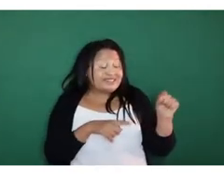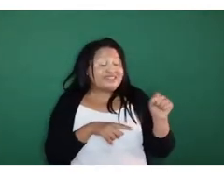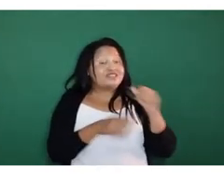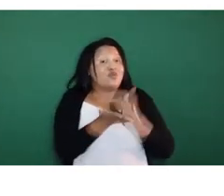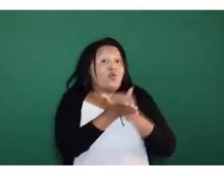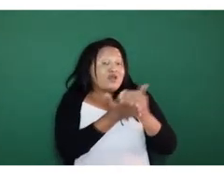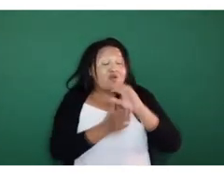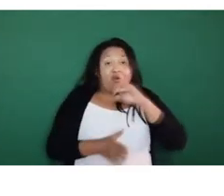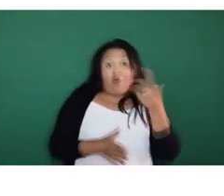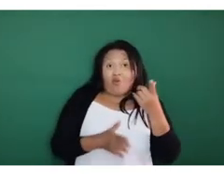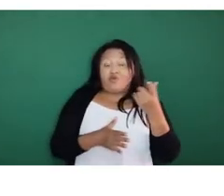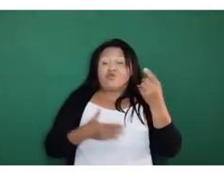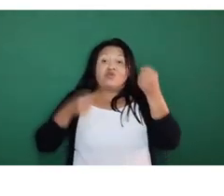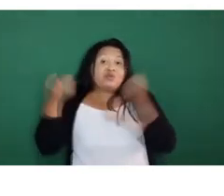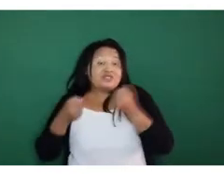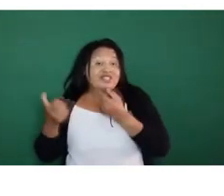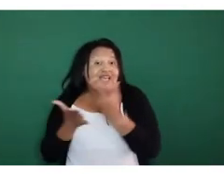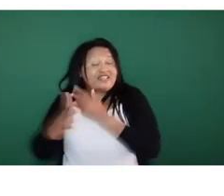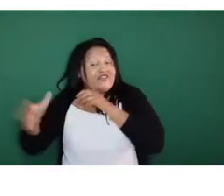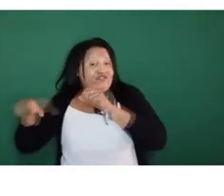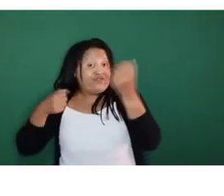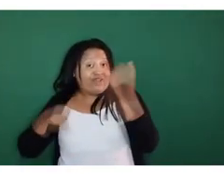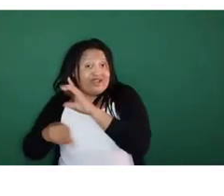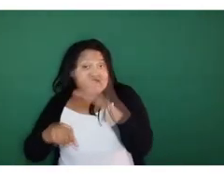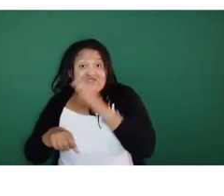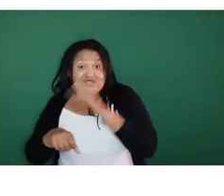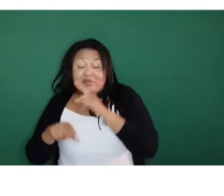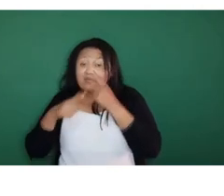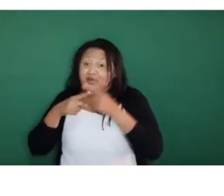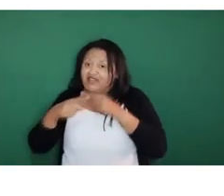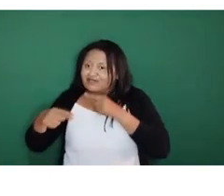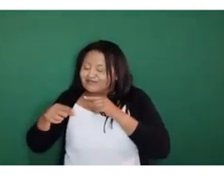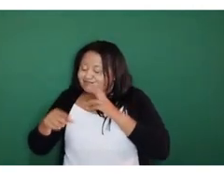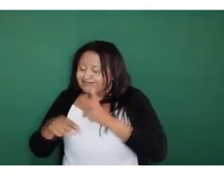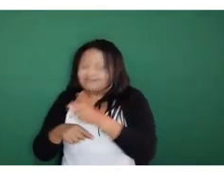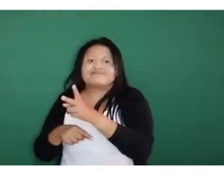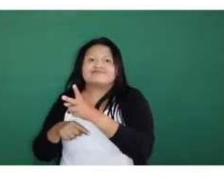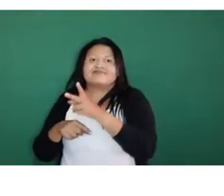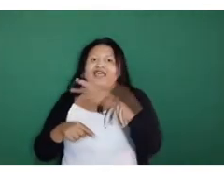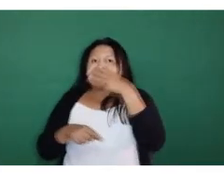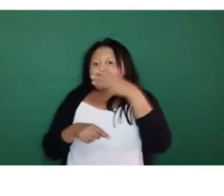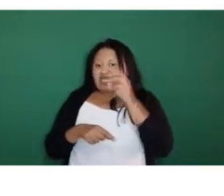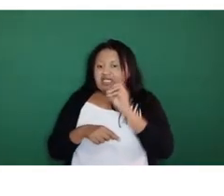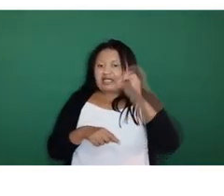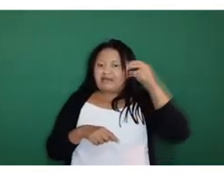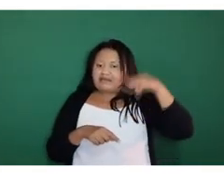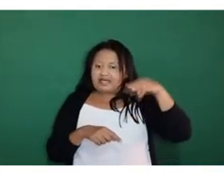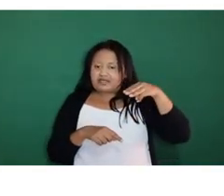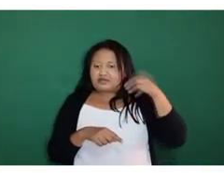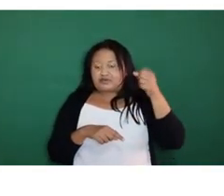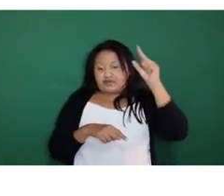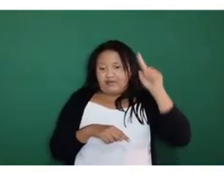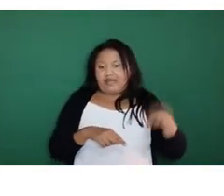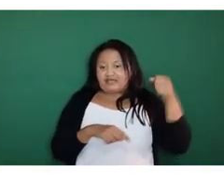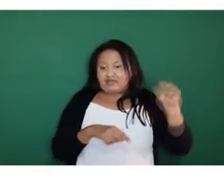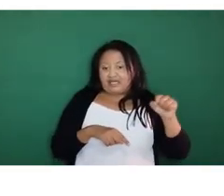do infrator só velocidade né porque ela vai se manter constante é 30 metros por segundo lá tá